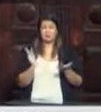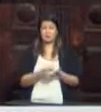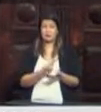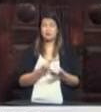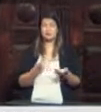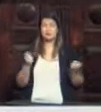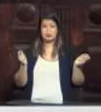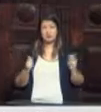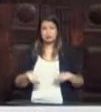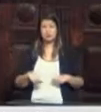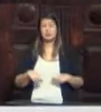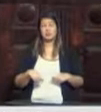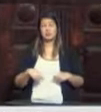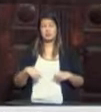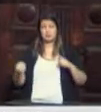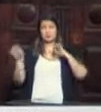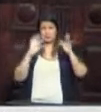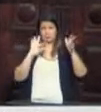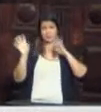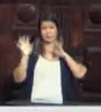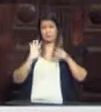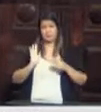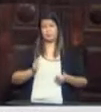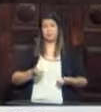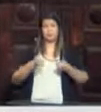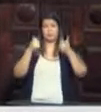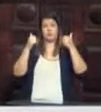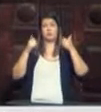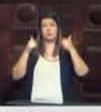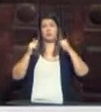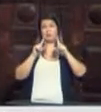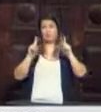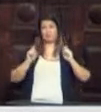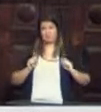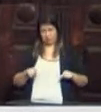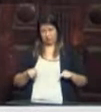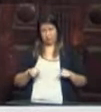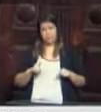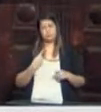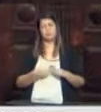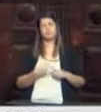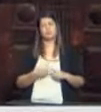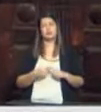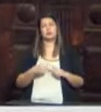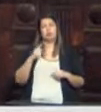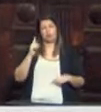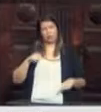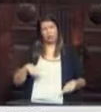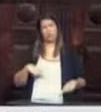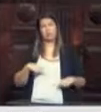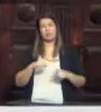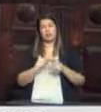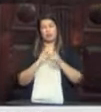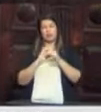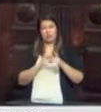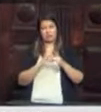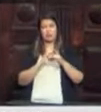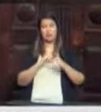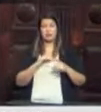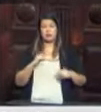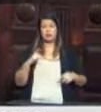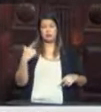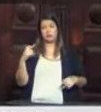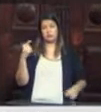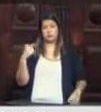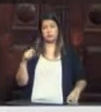possibilita, muitas das vezes, pensar um pouco melhor nessas questões, porque estas relações não têm sido justas, como, ao meu